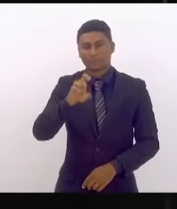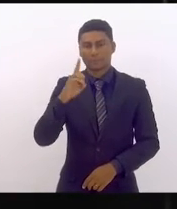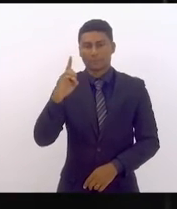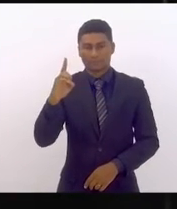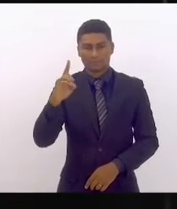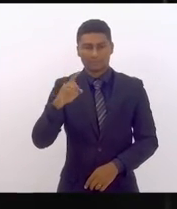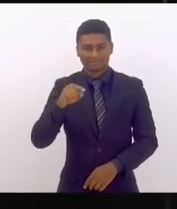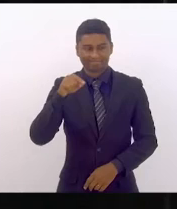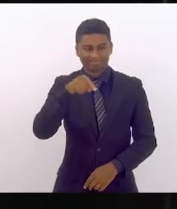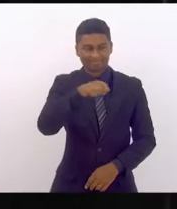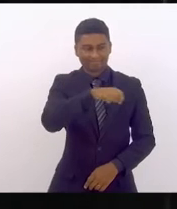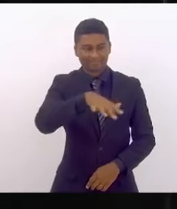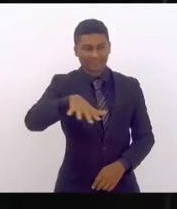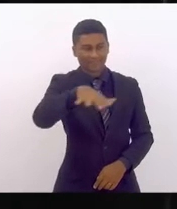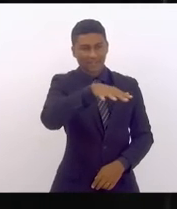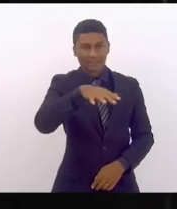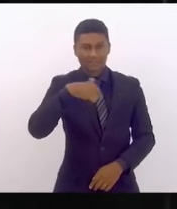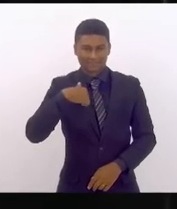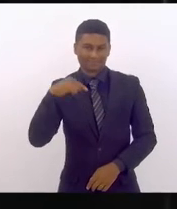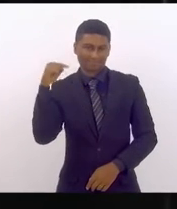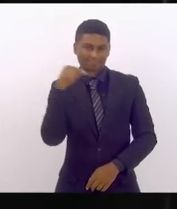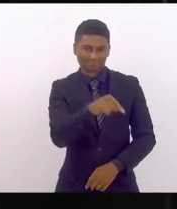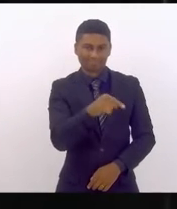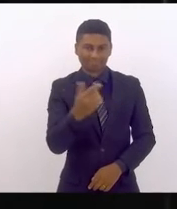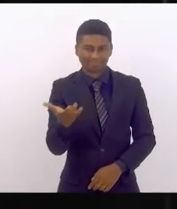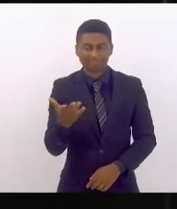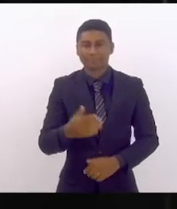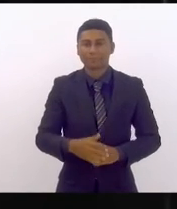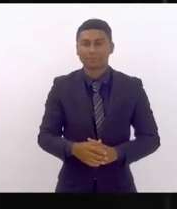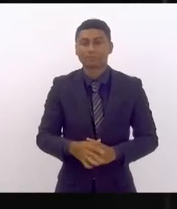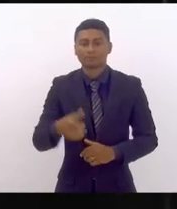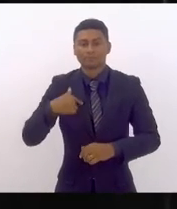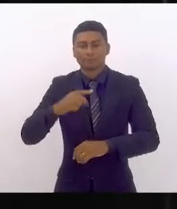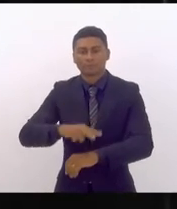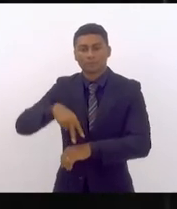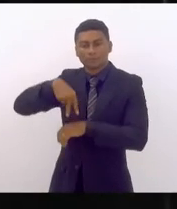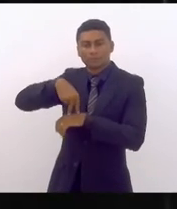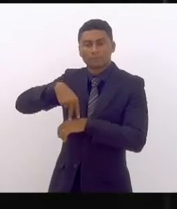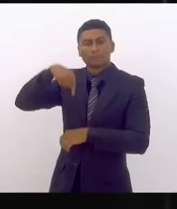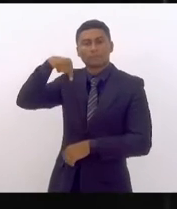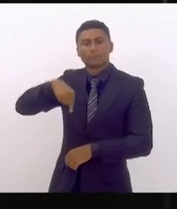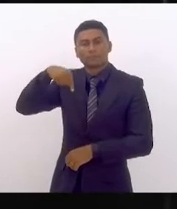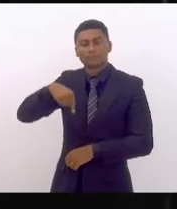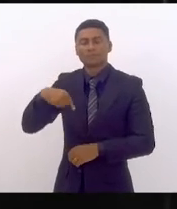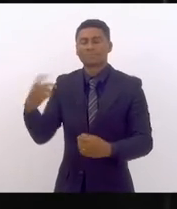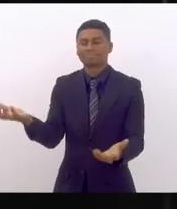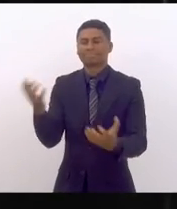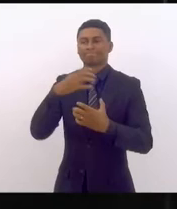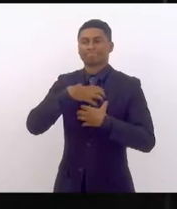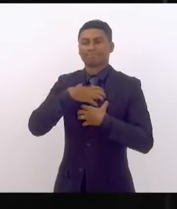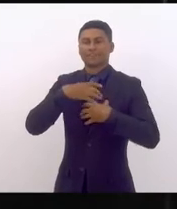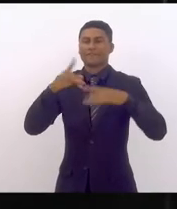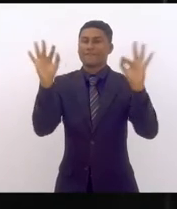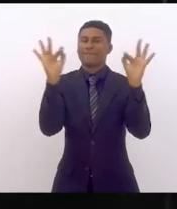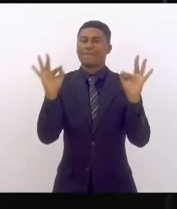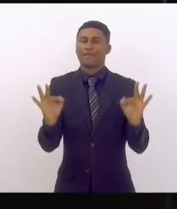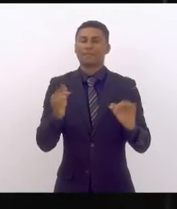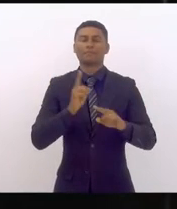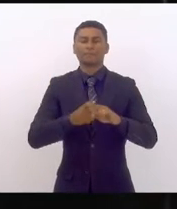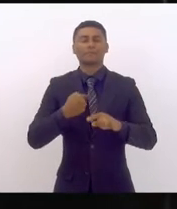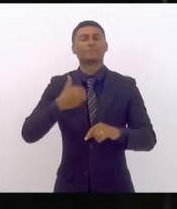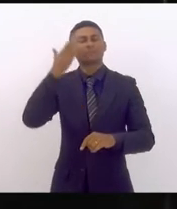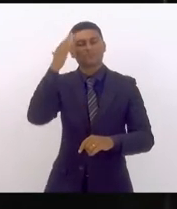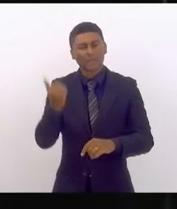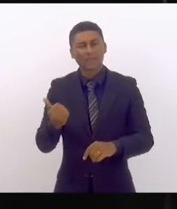mais é mais uma vez mas Suba aqui muito feliz com sensação de dever cumprido